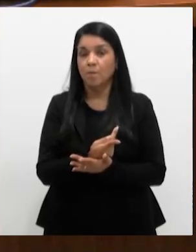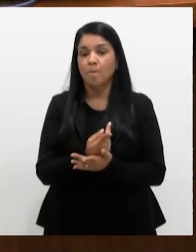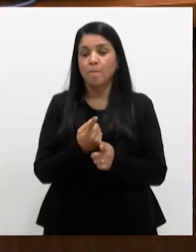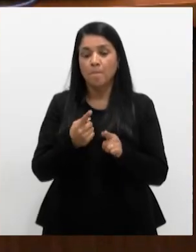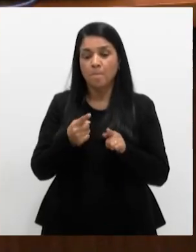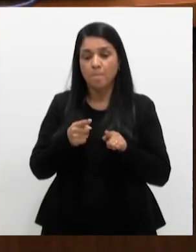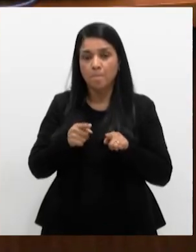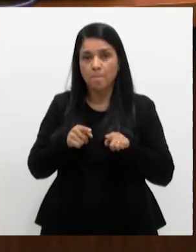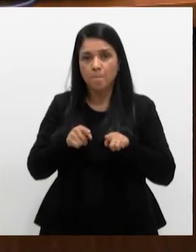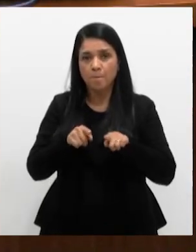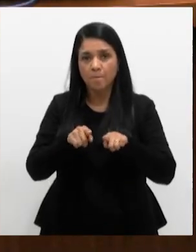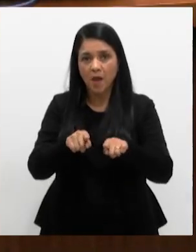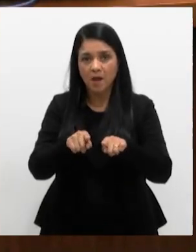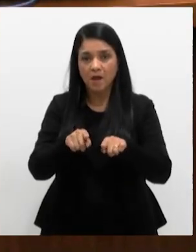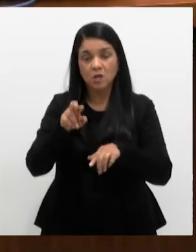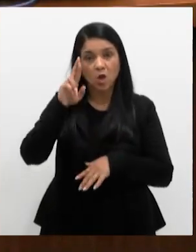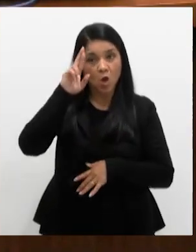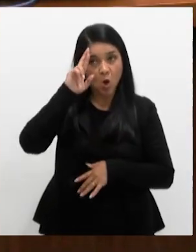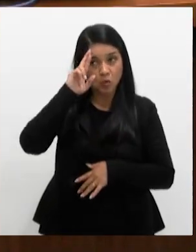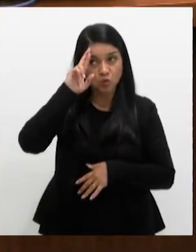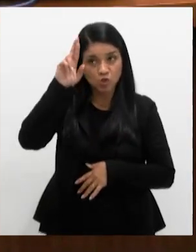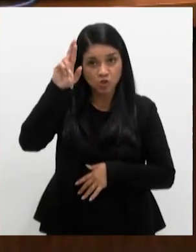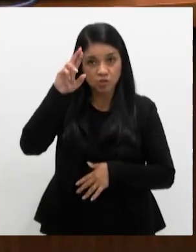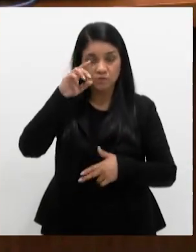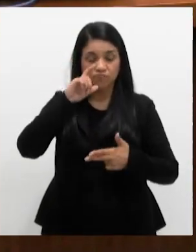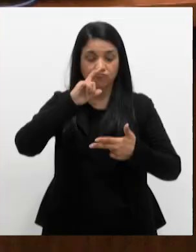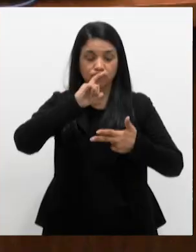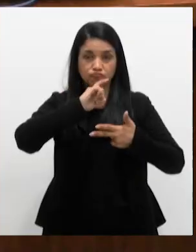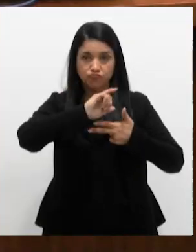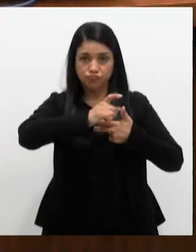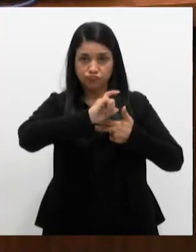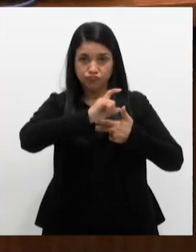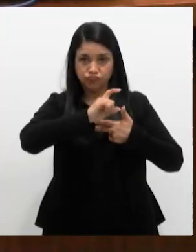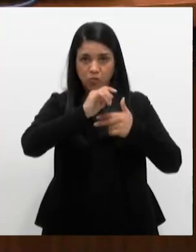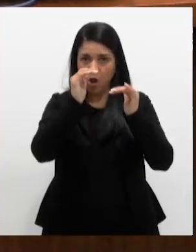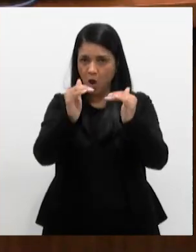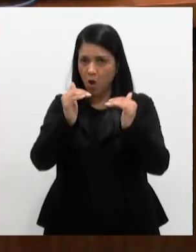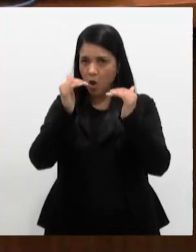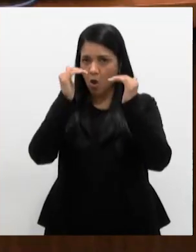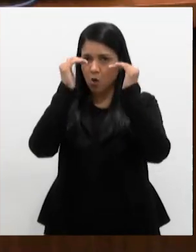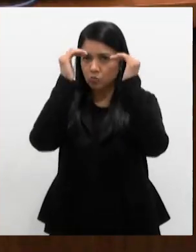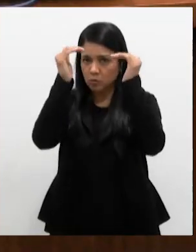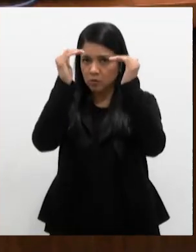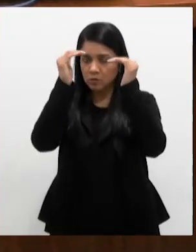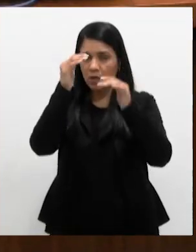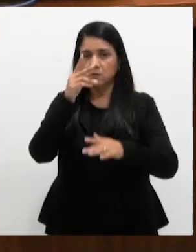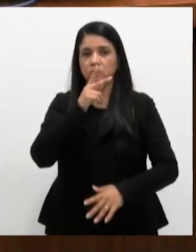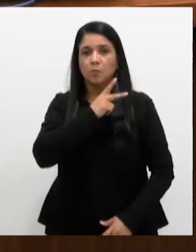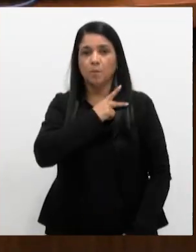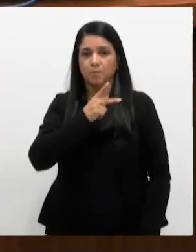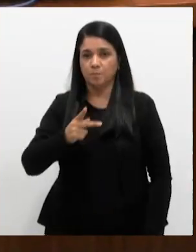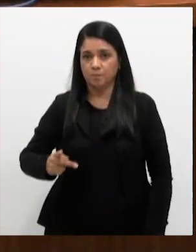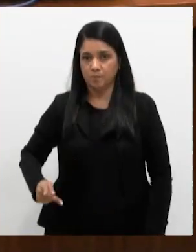paralelo a um chefe de poder executivo, que é a autoridade máxima do país, o presidente da República, por consequência, tem que ser por